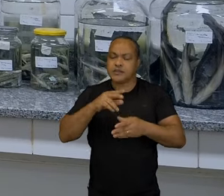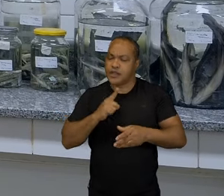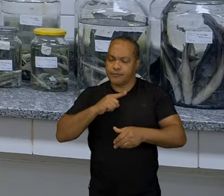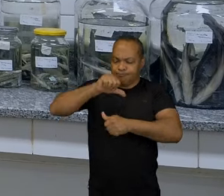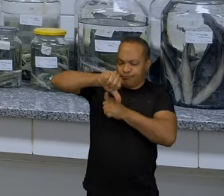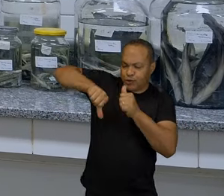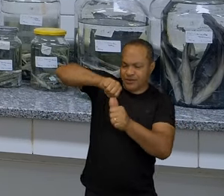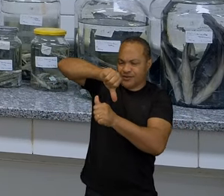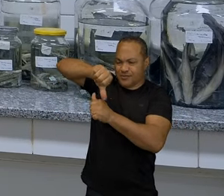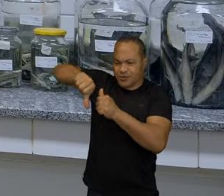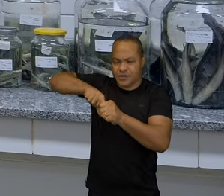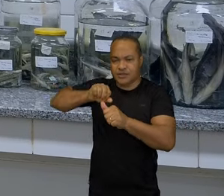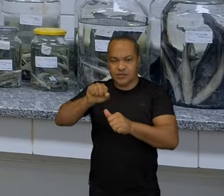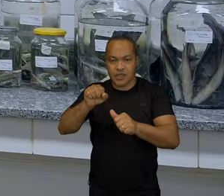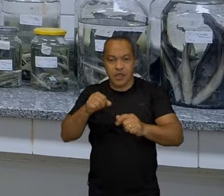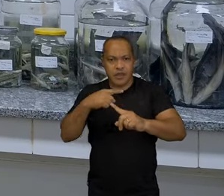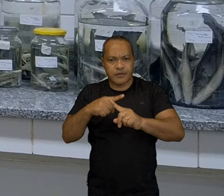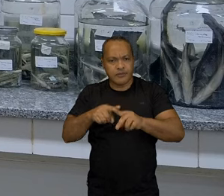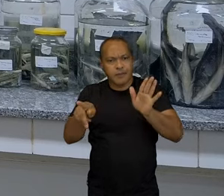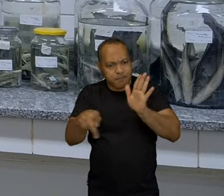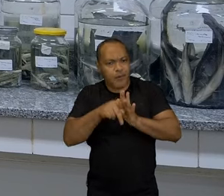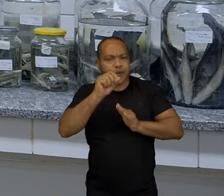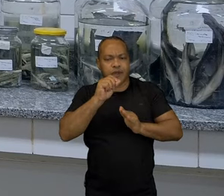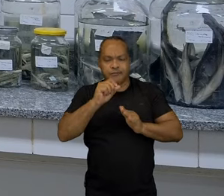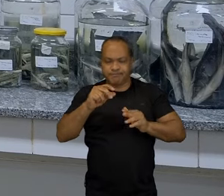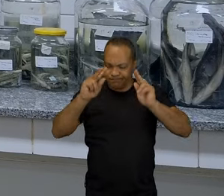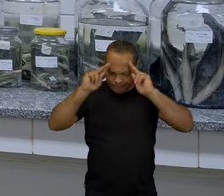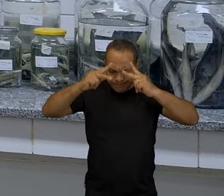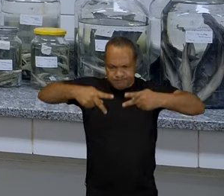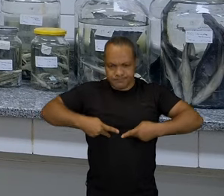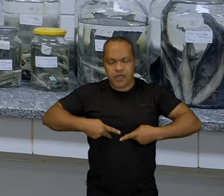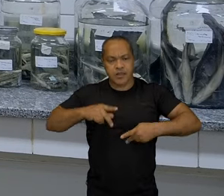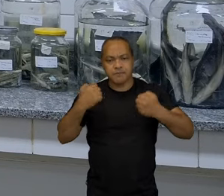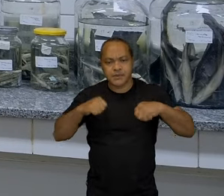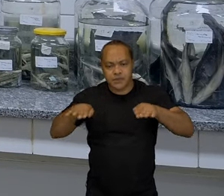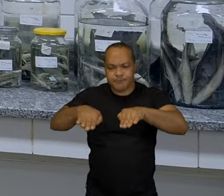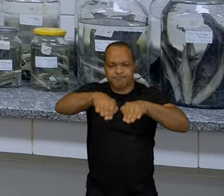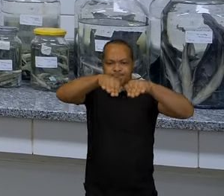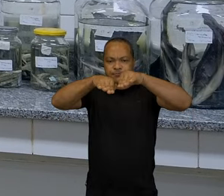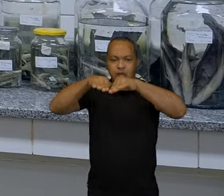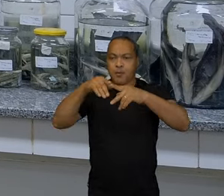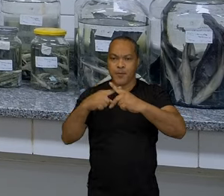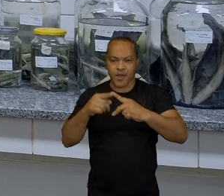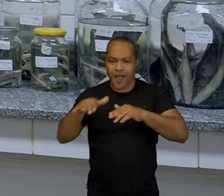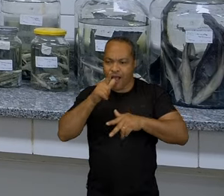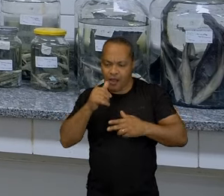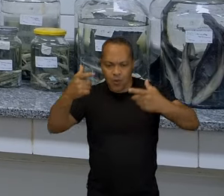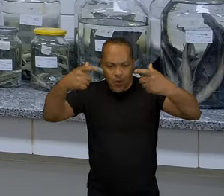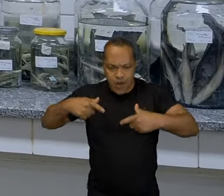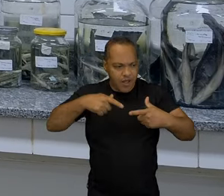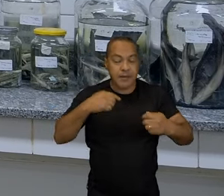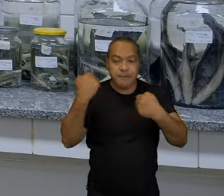constante transformação. E a própria existência humana depende desse equilíbrio, porque os ecossistemas, né, o